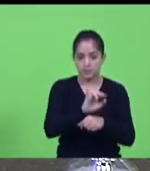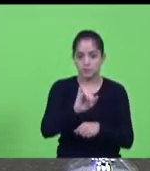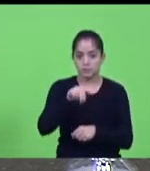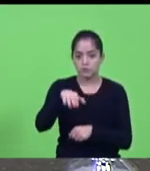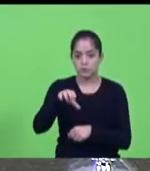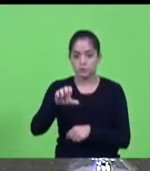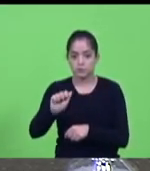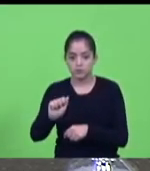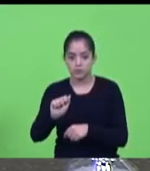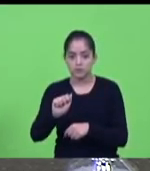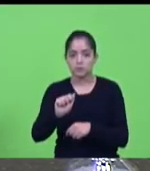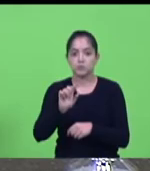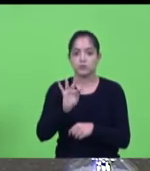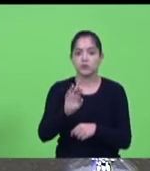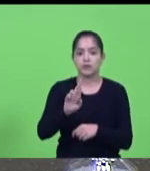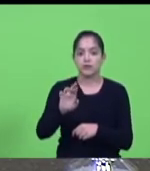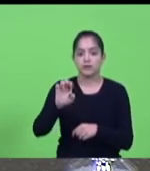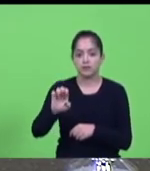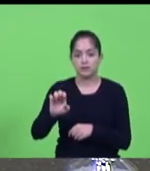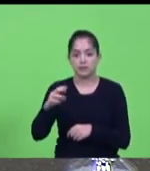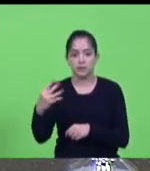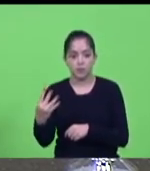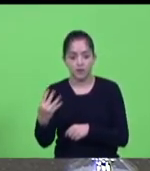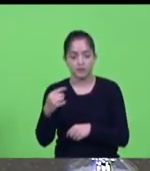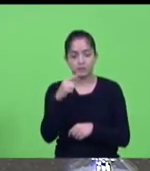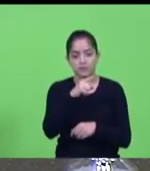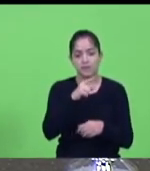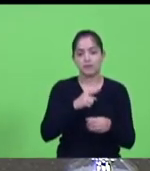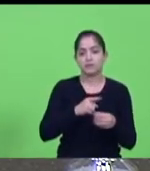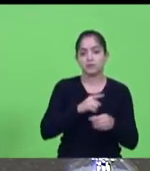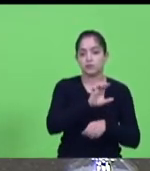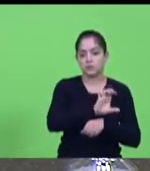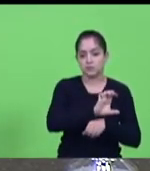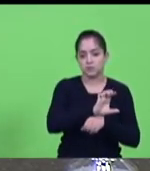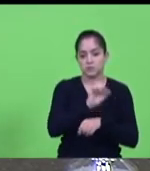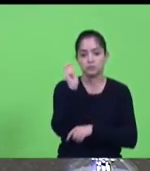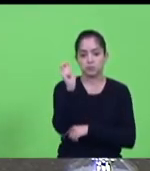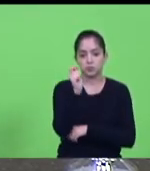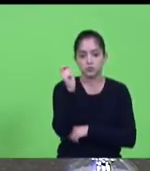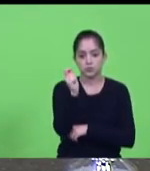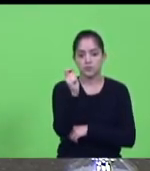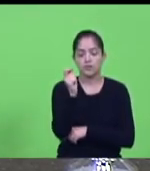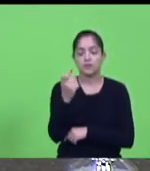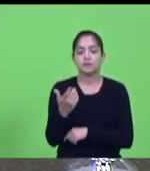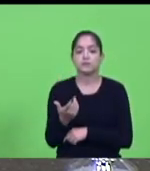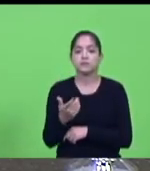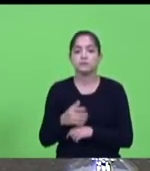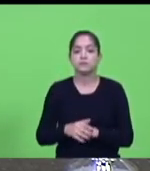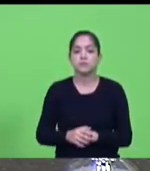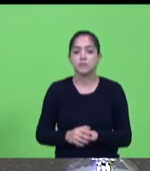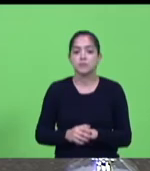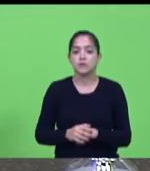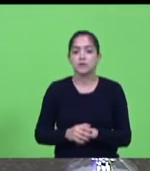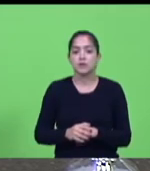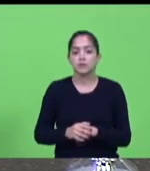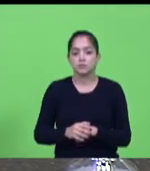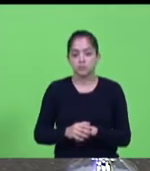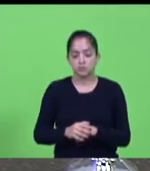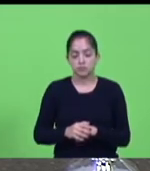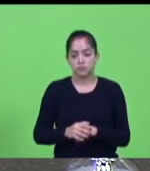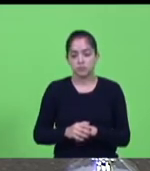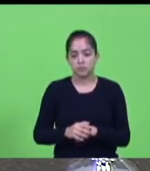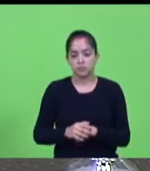ao TRF4 em Porto Alegre, o presidente do Tribunal,